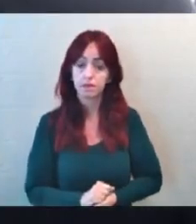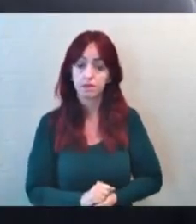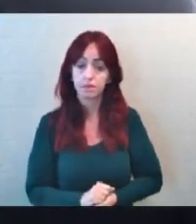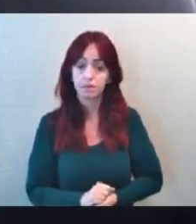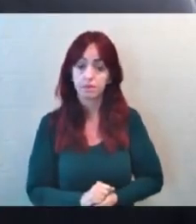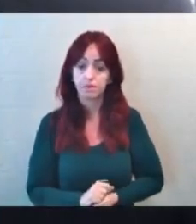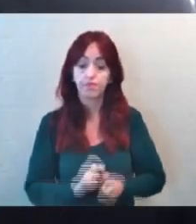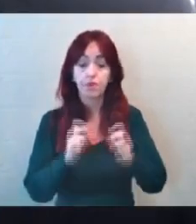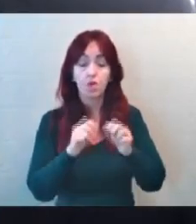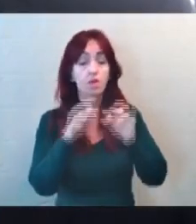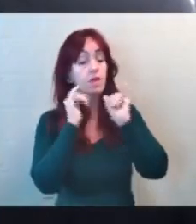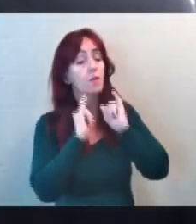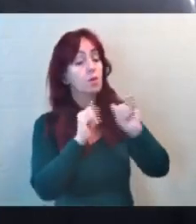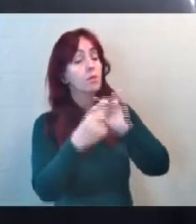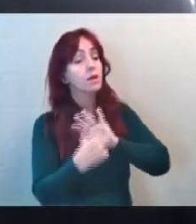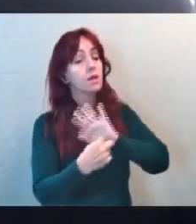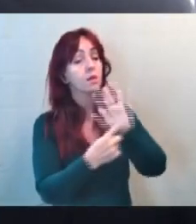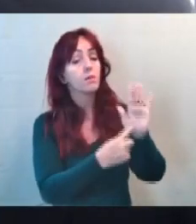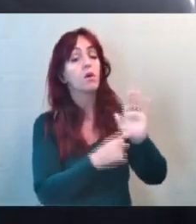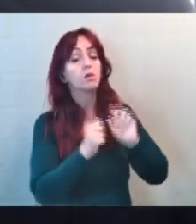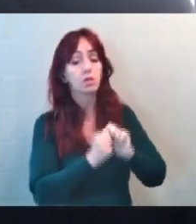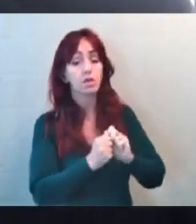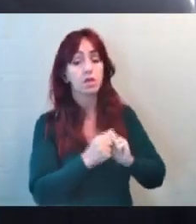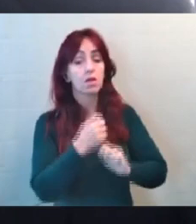O que a propaganda mostra